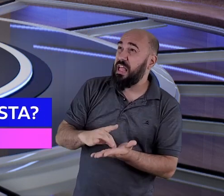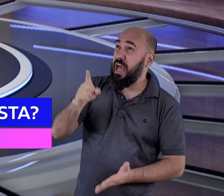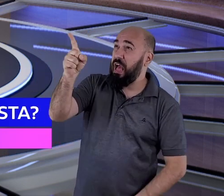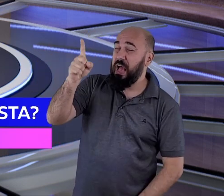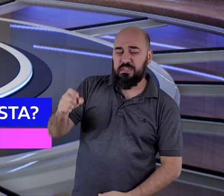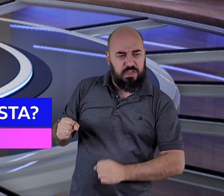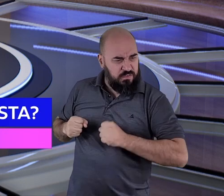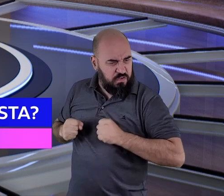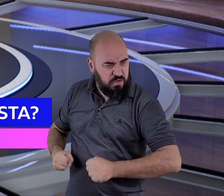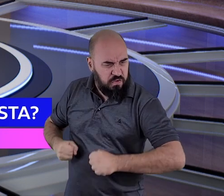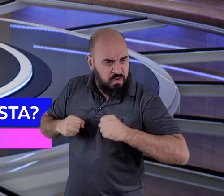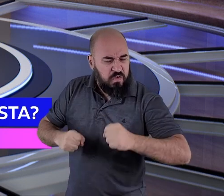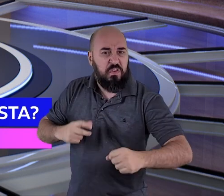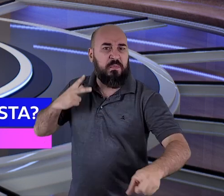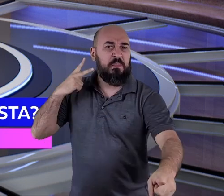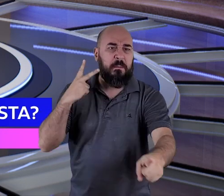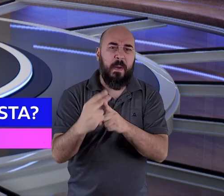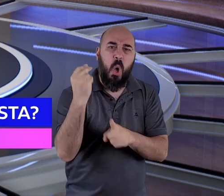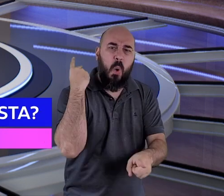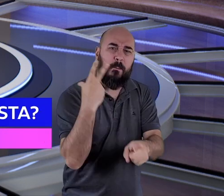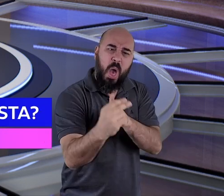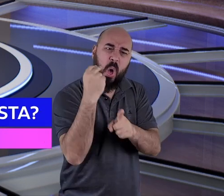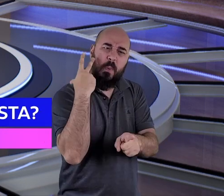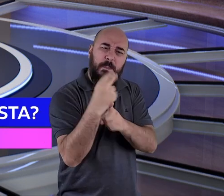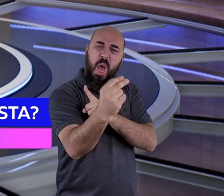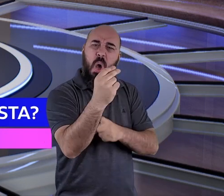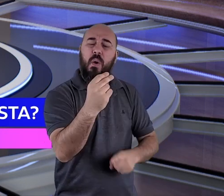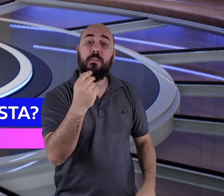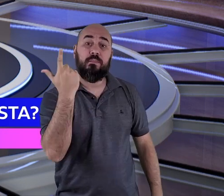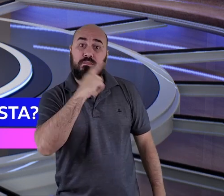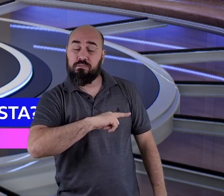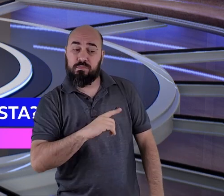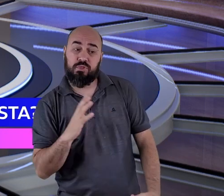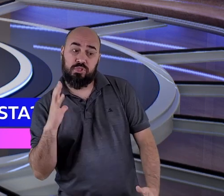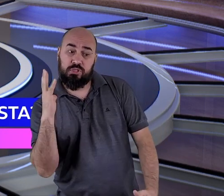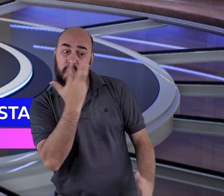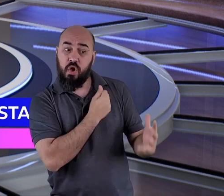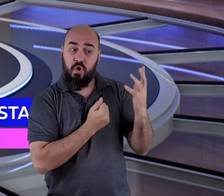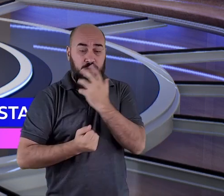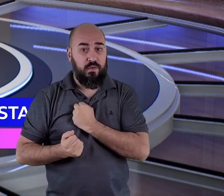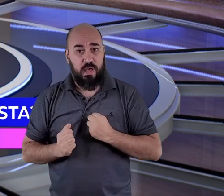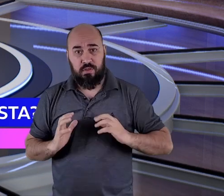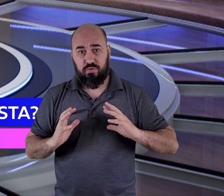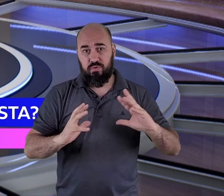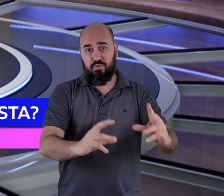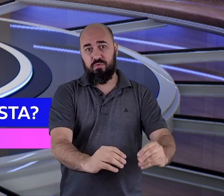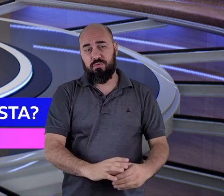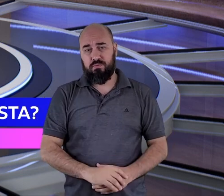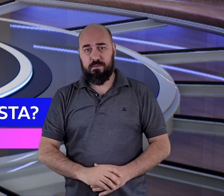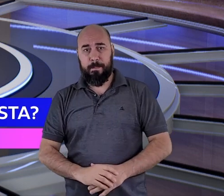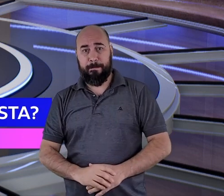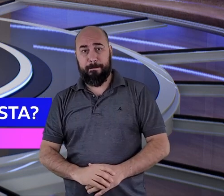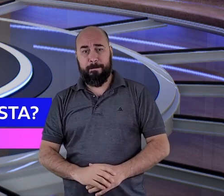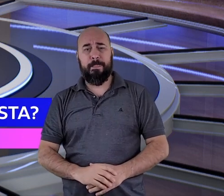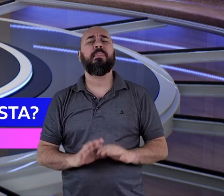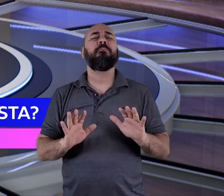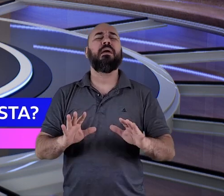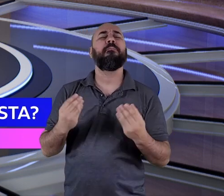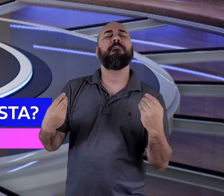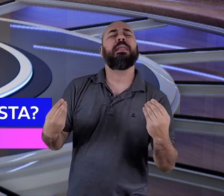ele destrói os seus inimigos para resgatar os seus amigos. Sabe para quê? para nos